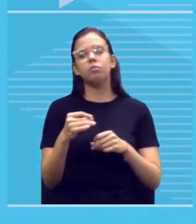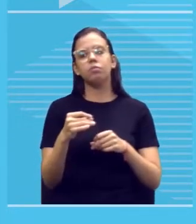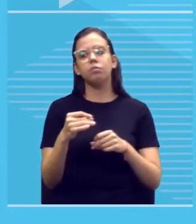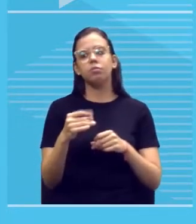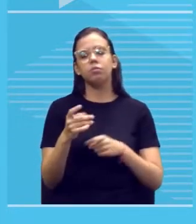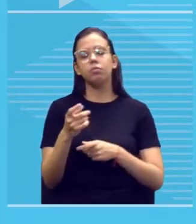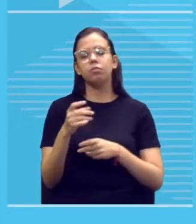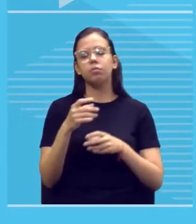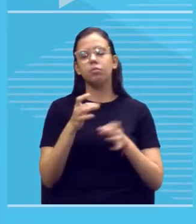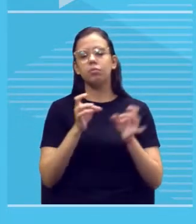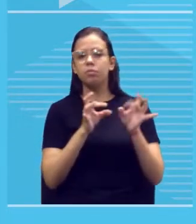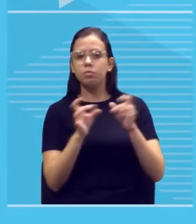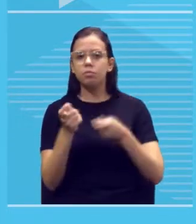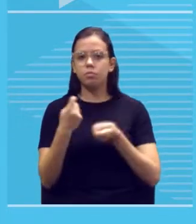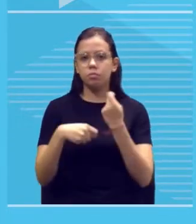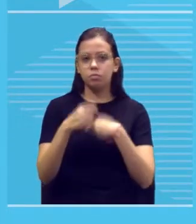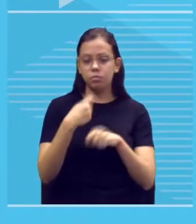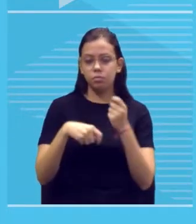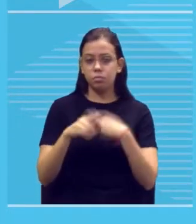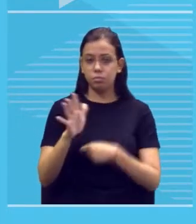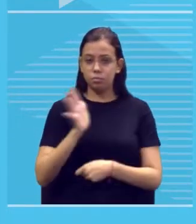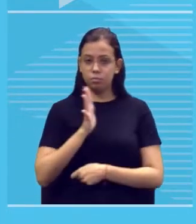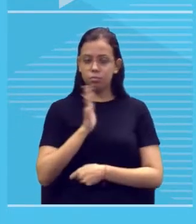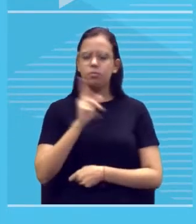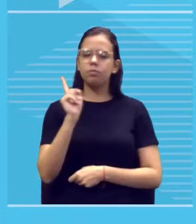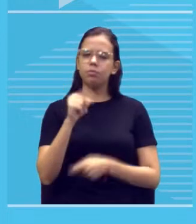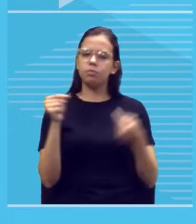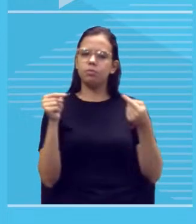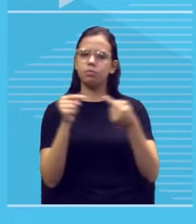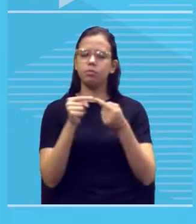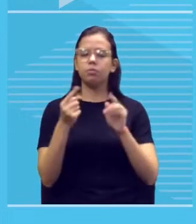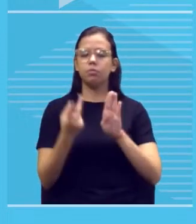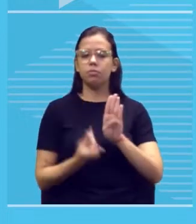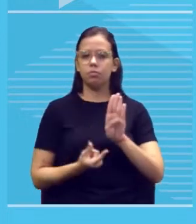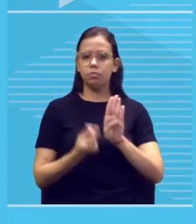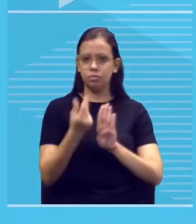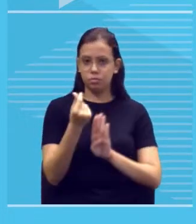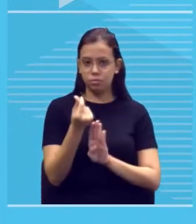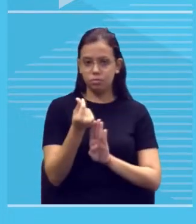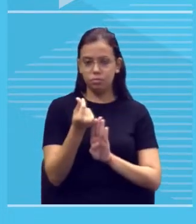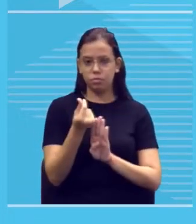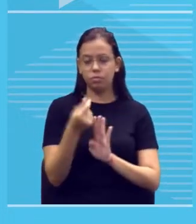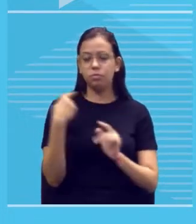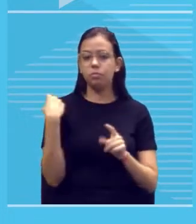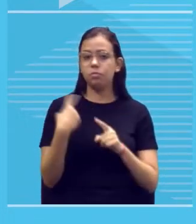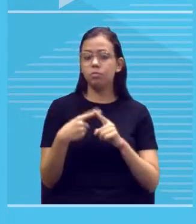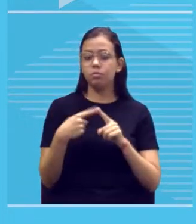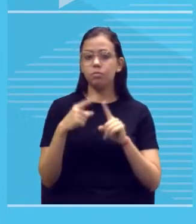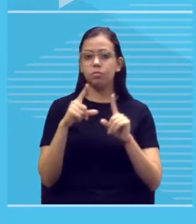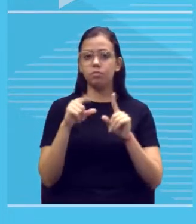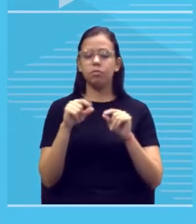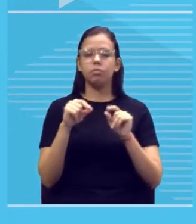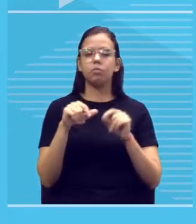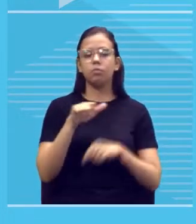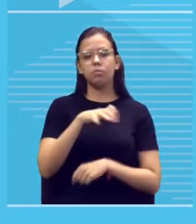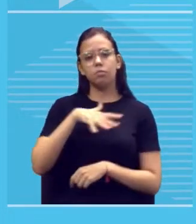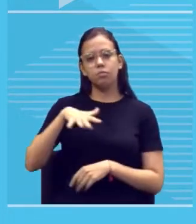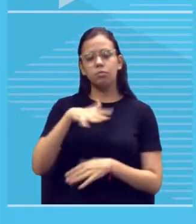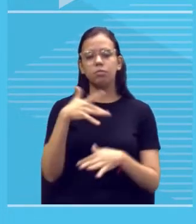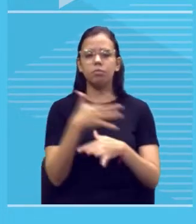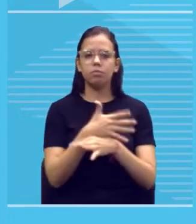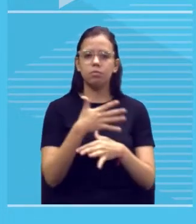definidos como burgueses porque as partes das cidades Onde